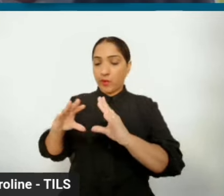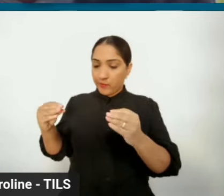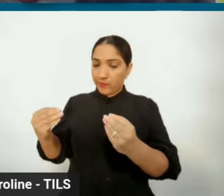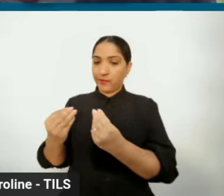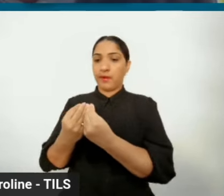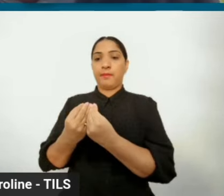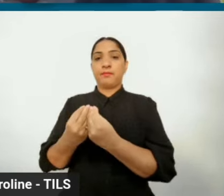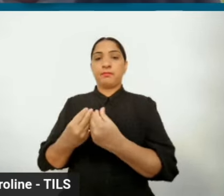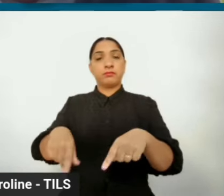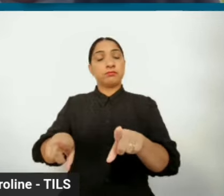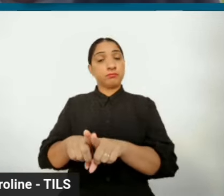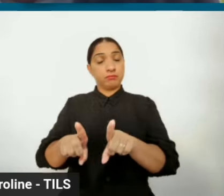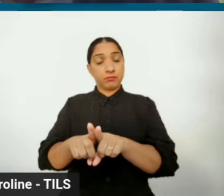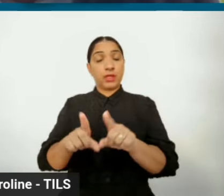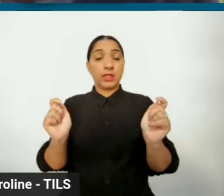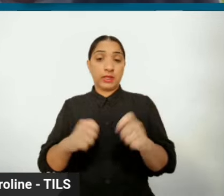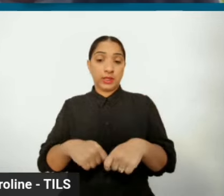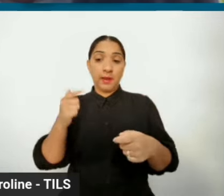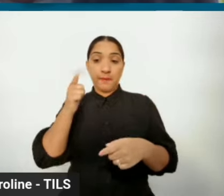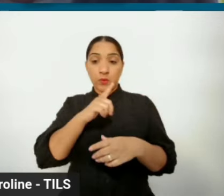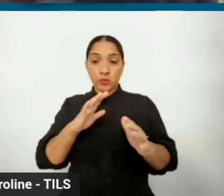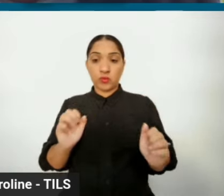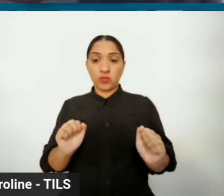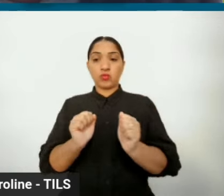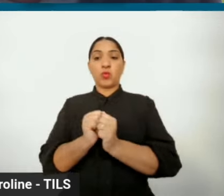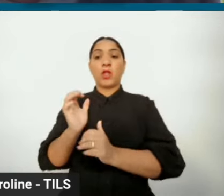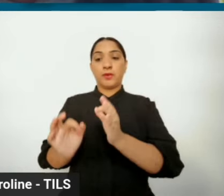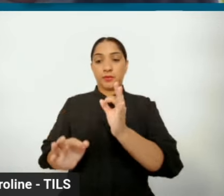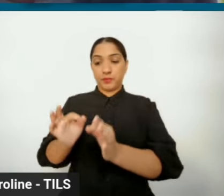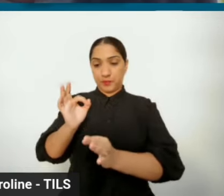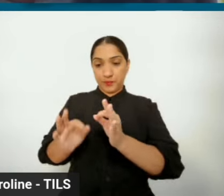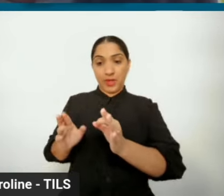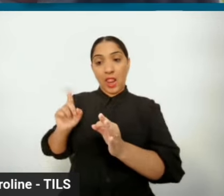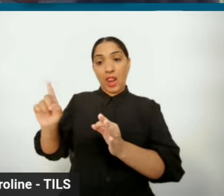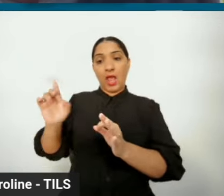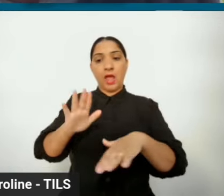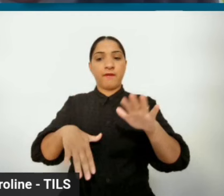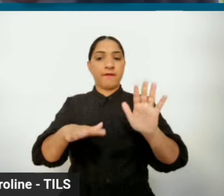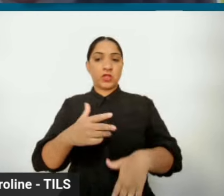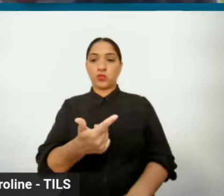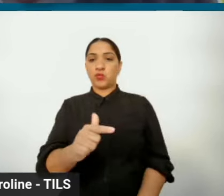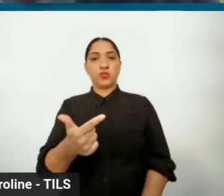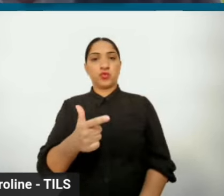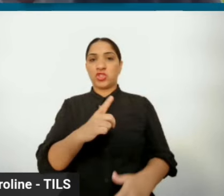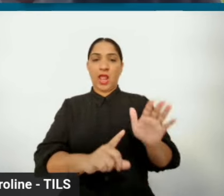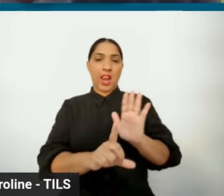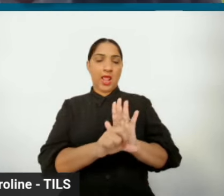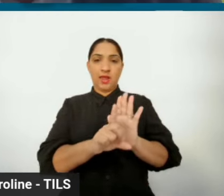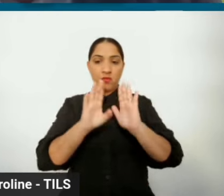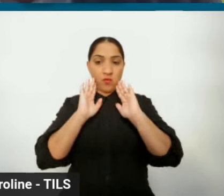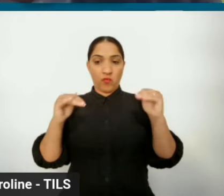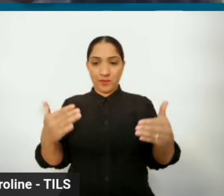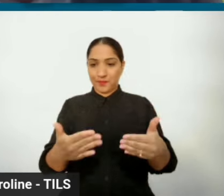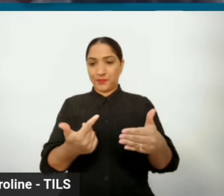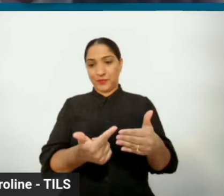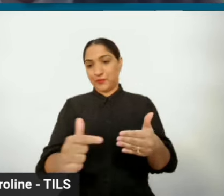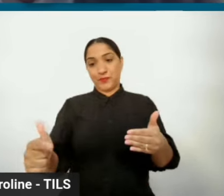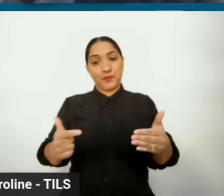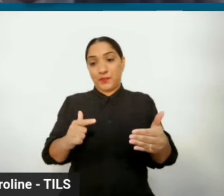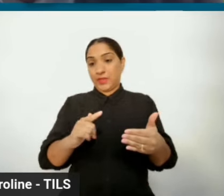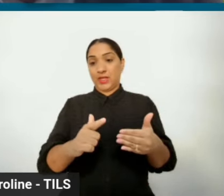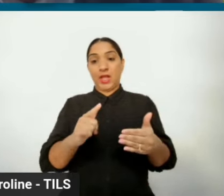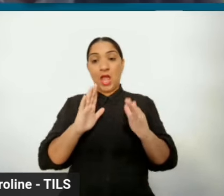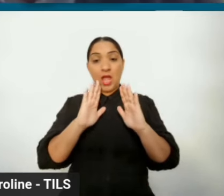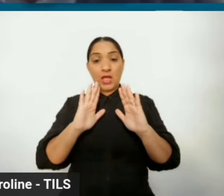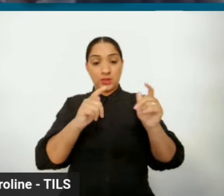também se pôde obter no judiciário, muitas das vezes, mesmo quando não havia uma legislação específica nos municípios ou nos estados. Enfim,